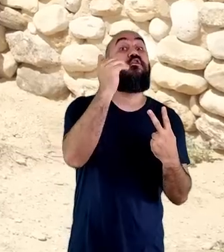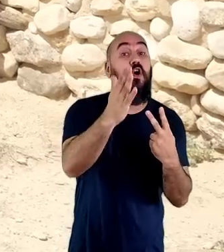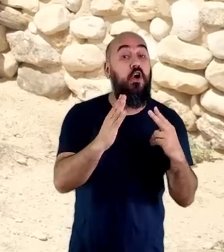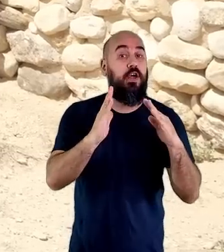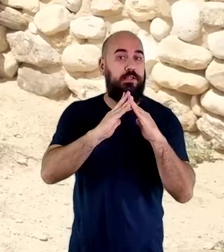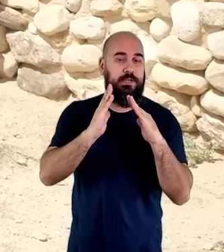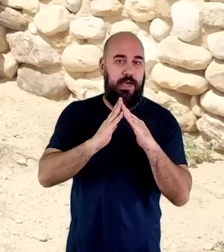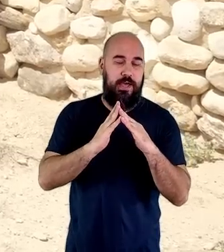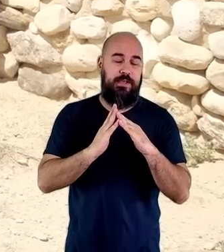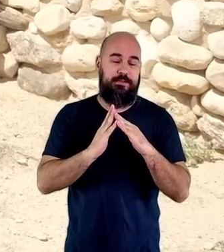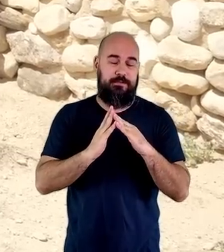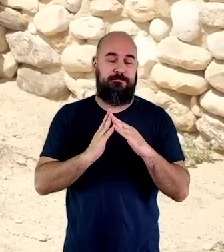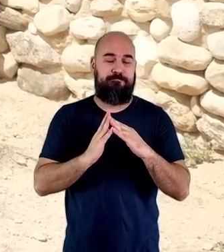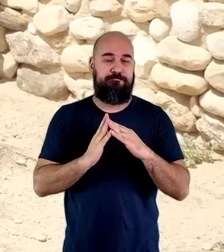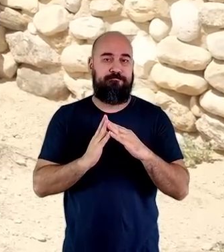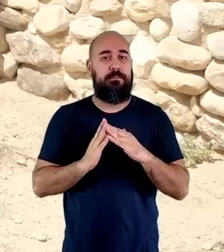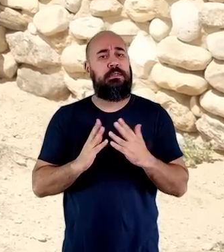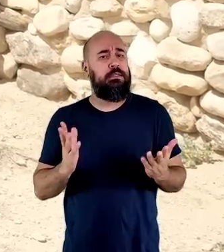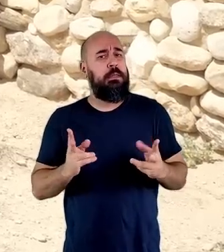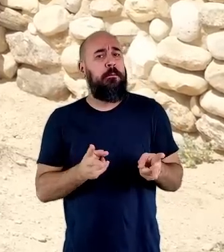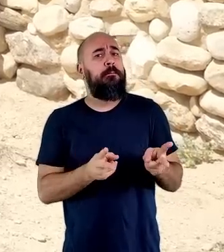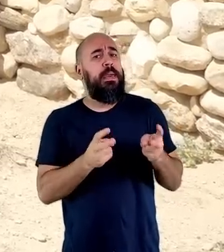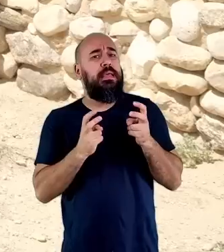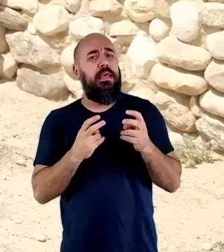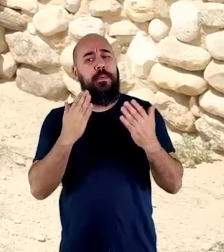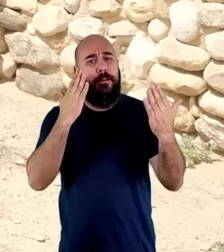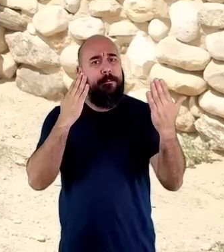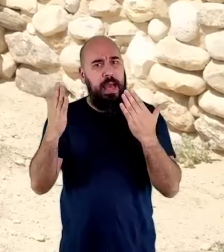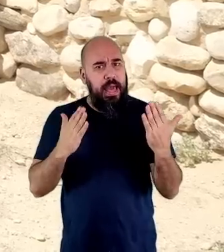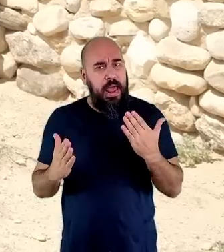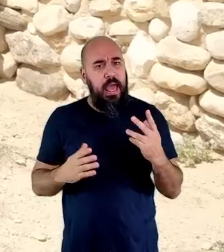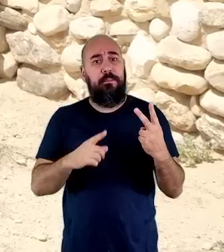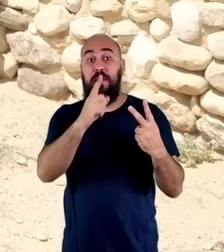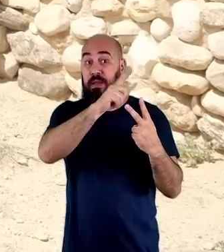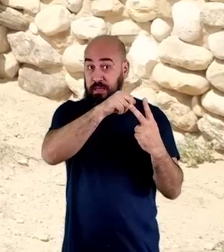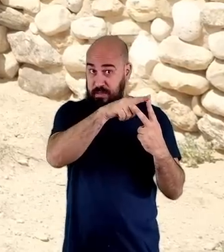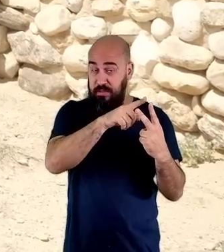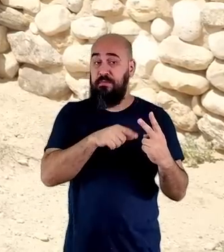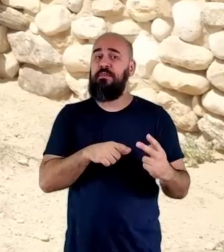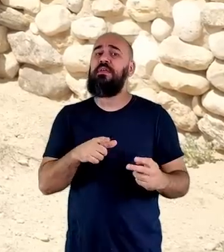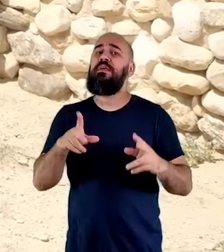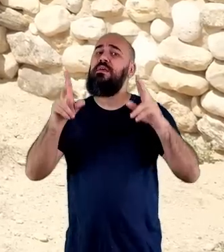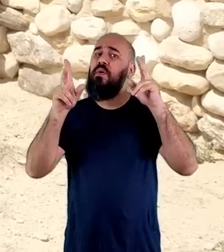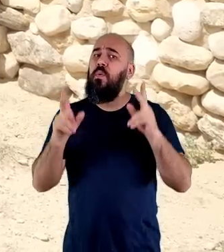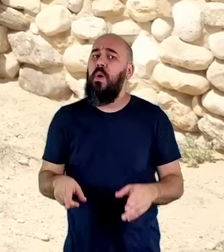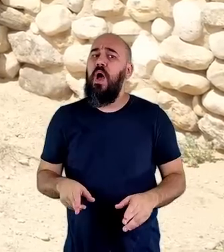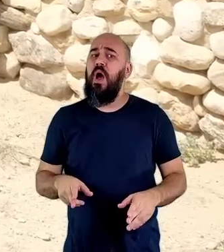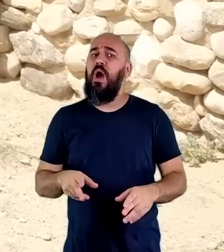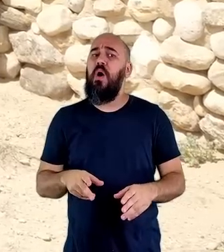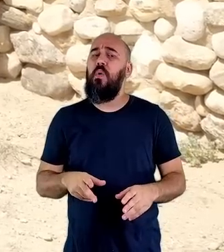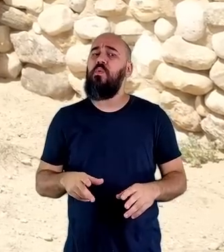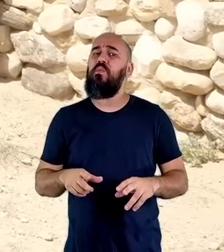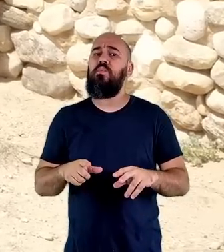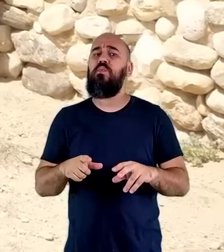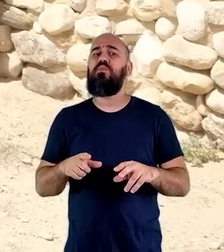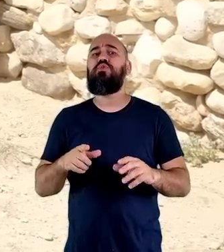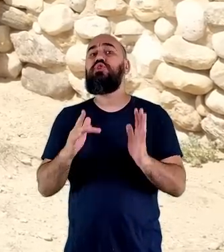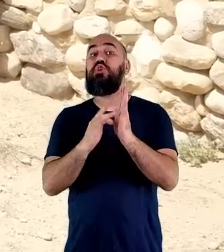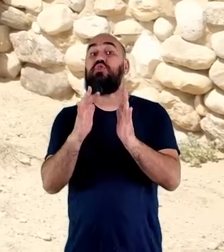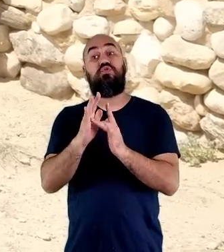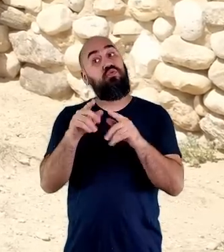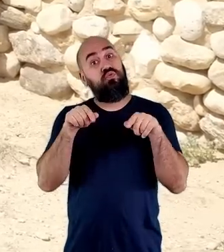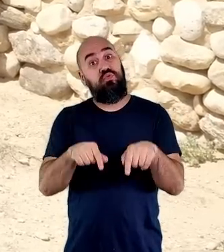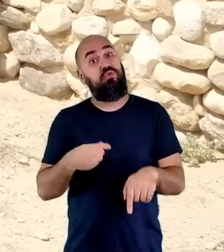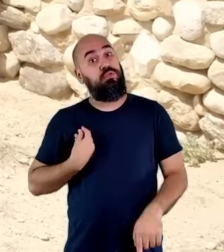e o filho mais velho. E se você perceber, essa parábola termina com uma cena idêntica àquela na qual Jesus estava com aqueles